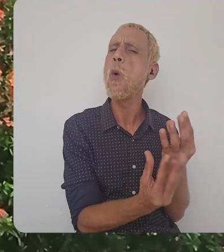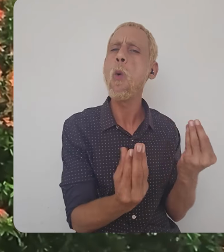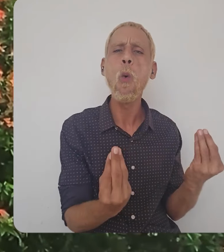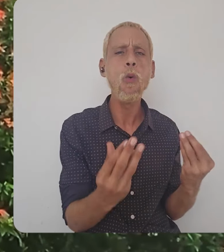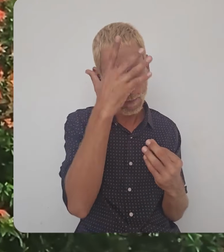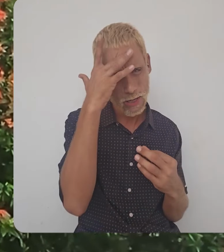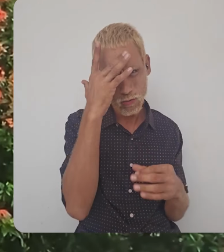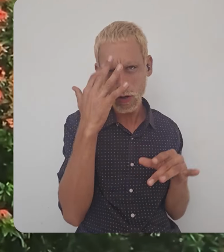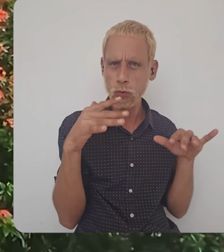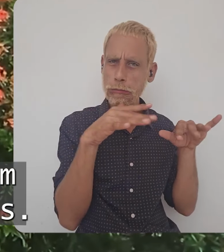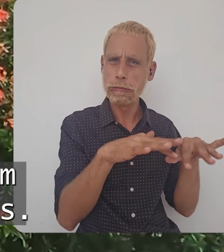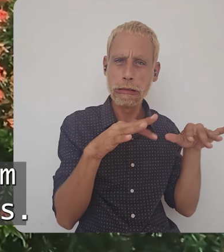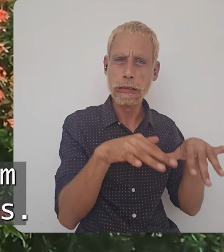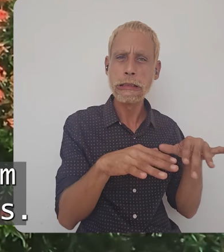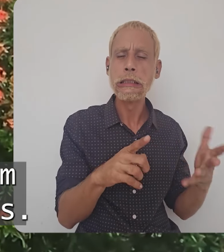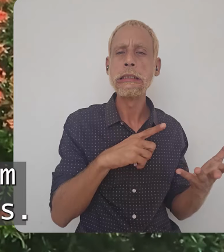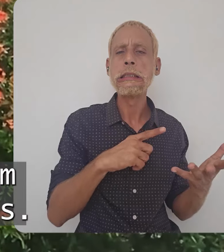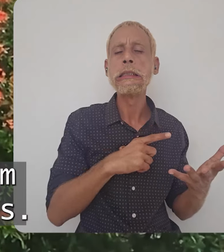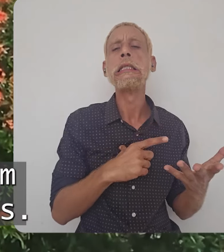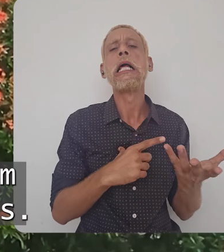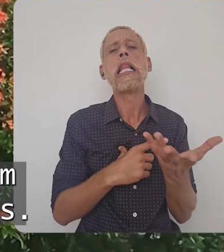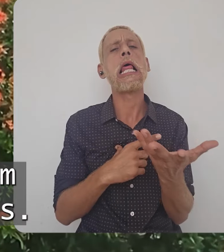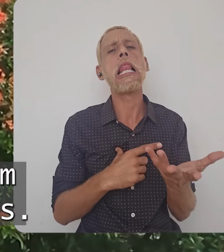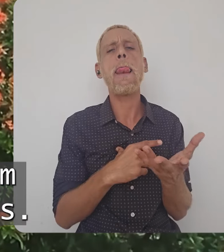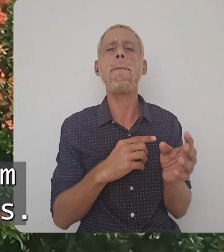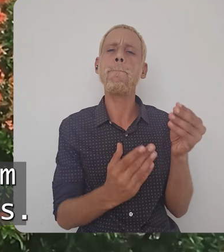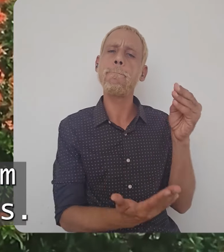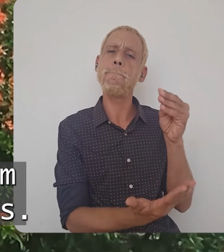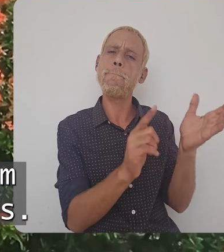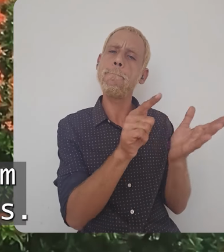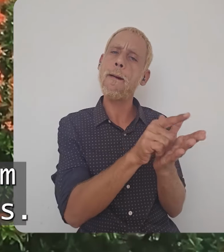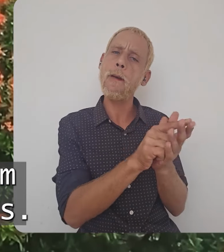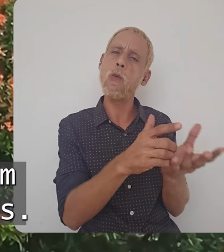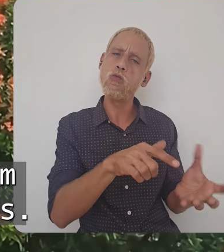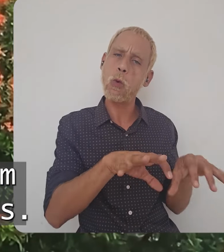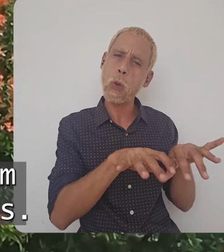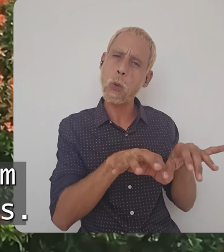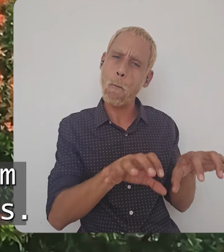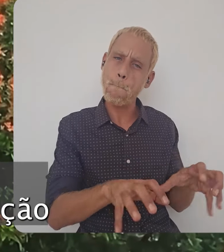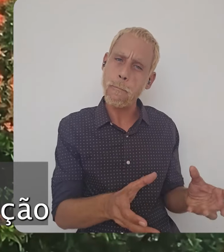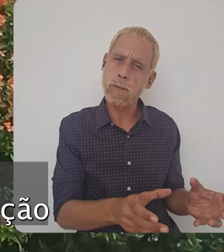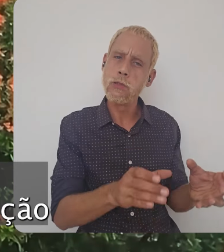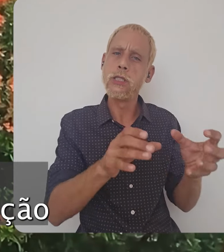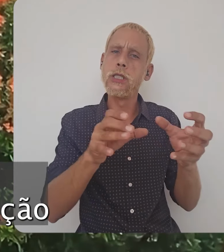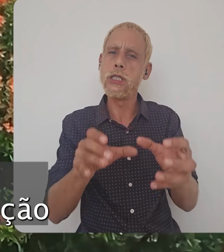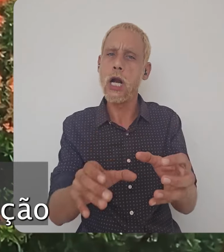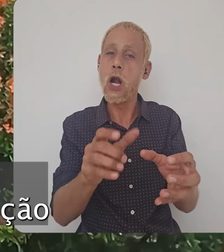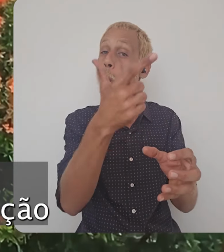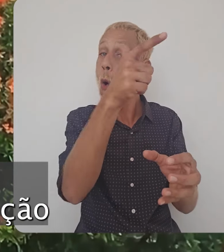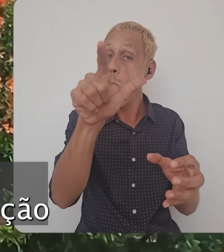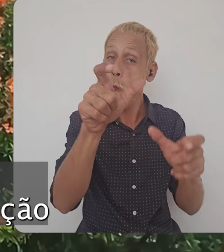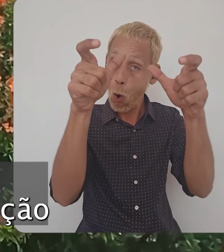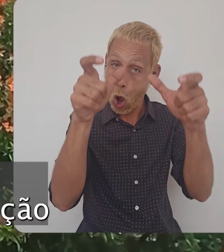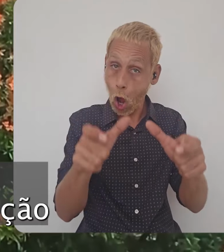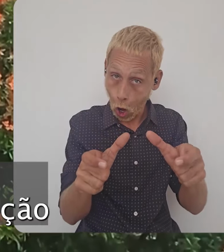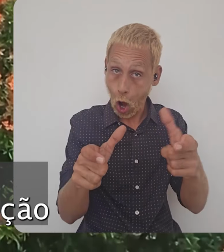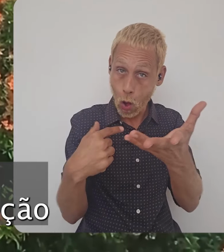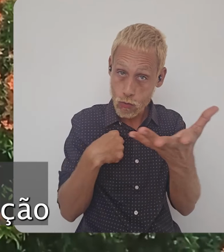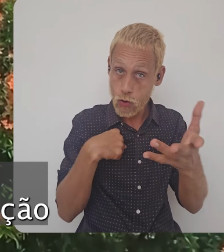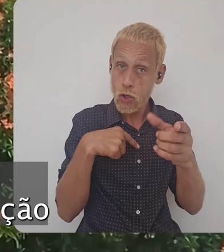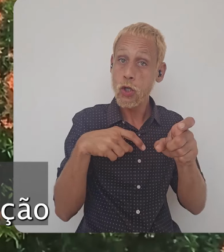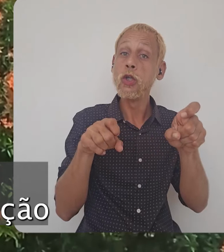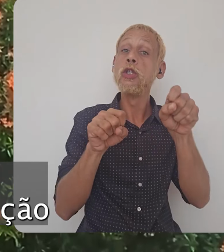tinha máquinas de escrever, então muita gente ainda trabalhava com máquinas de escrever, digitado em laudas. Essas laudas elas eram